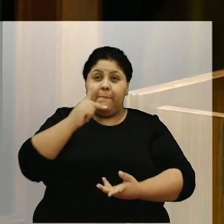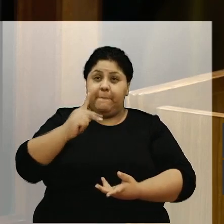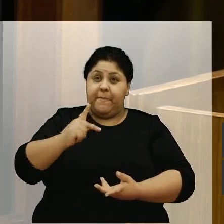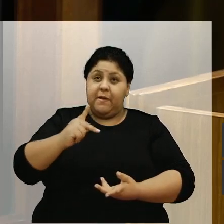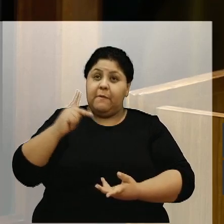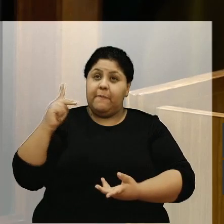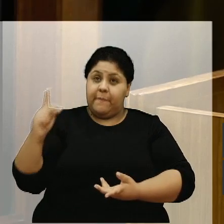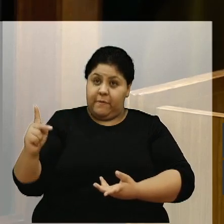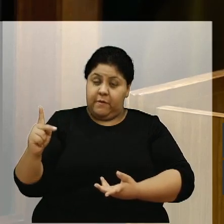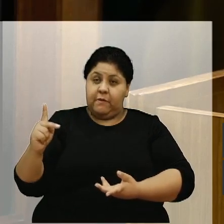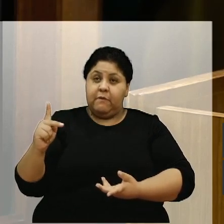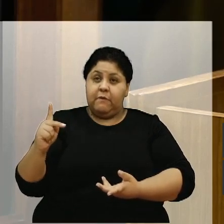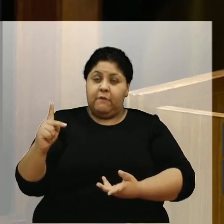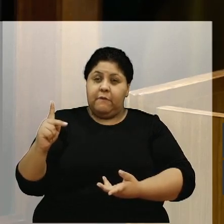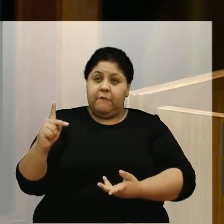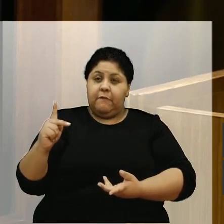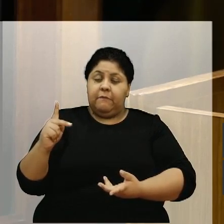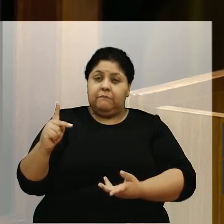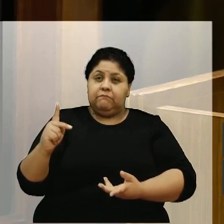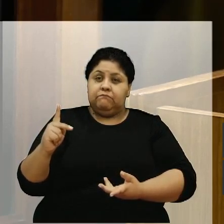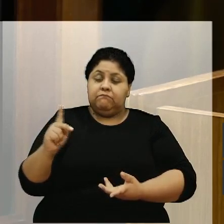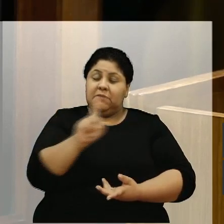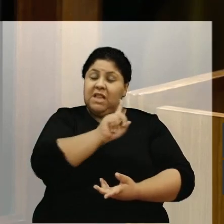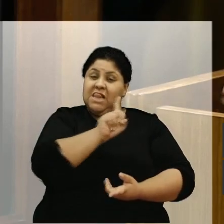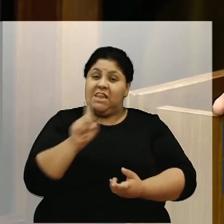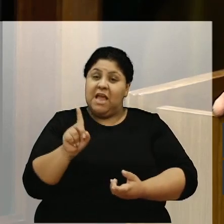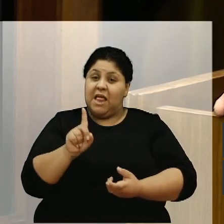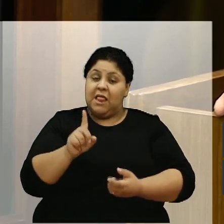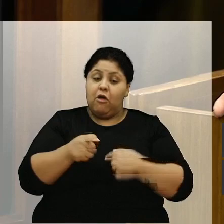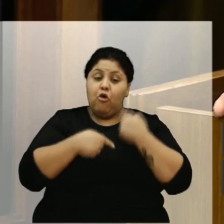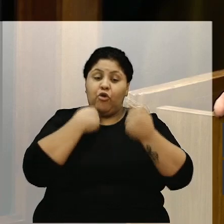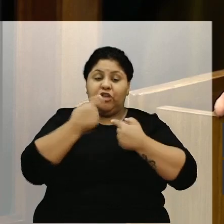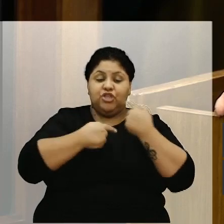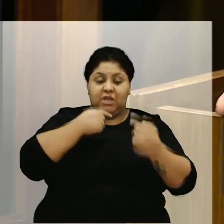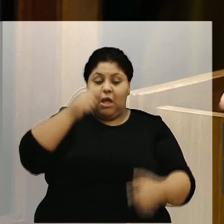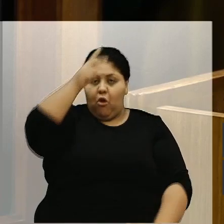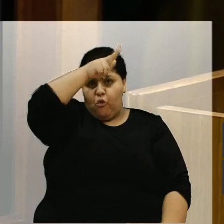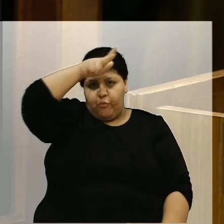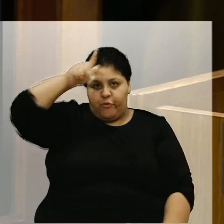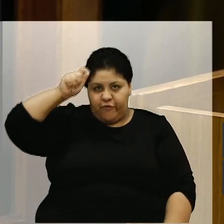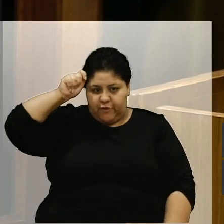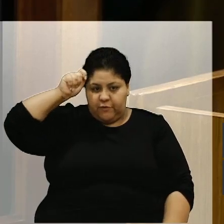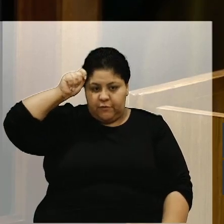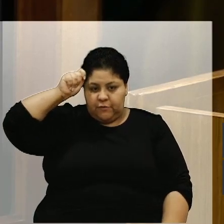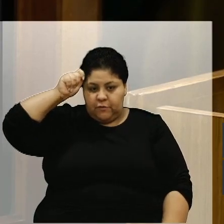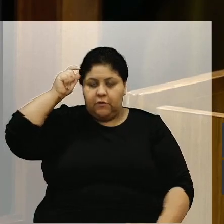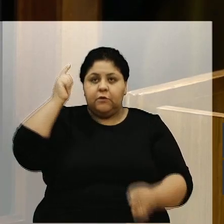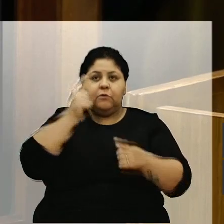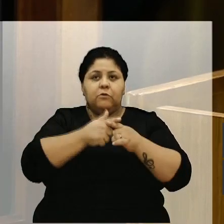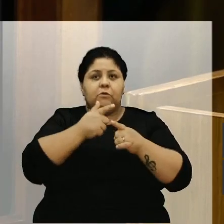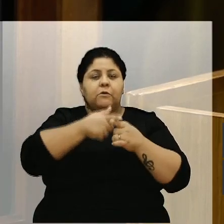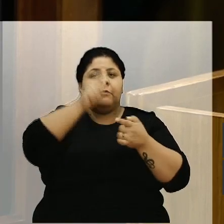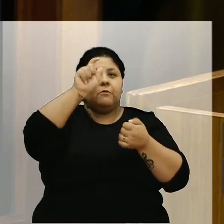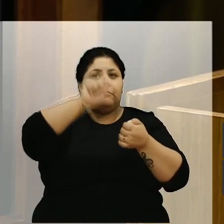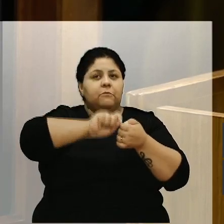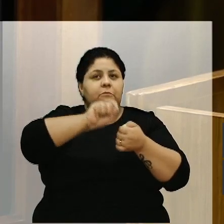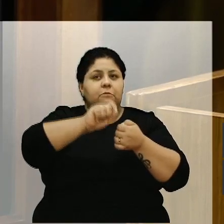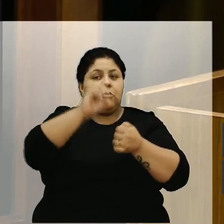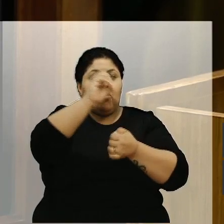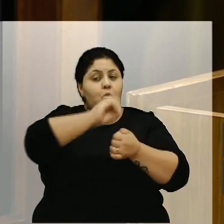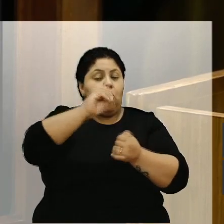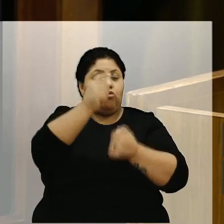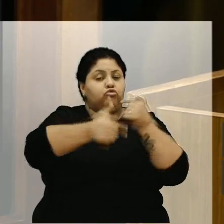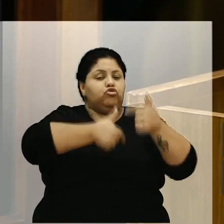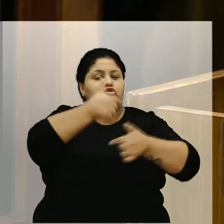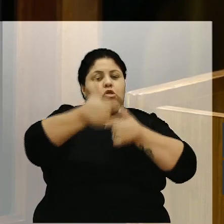Parcerias Pública-Privada, não para criticar o prefeito, porque o prefeito está fazendo um ótimo trabalho e